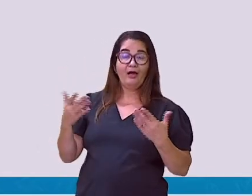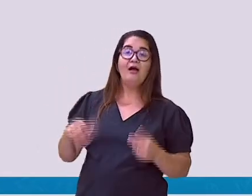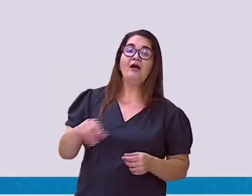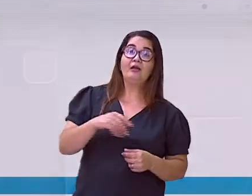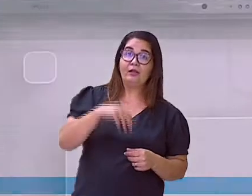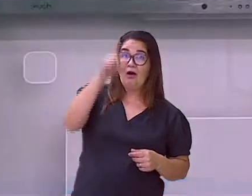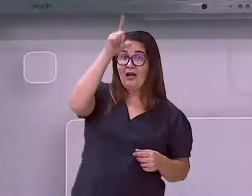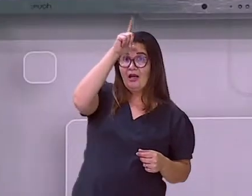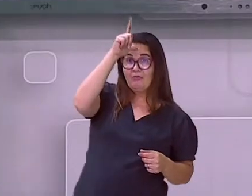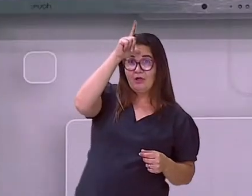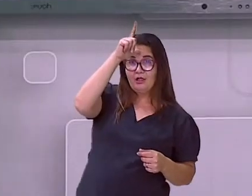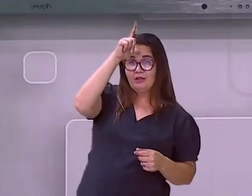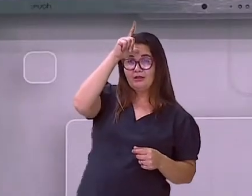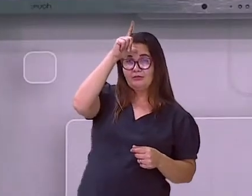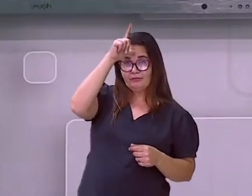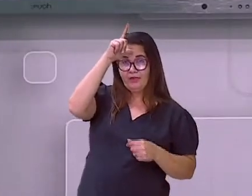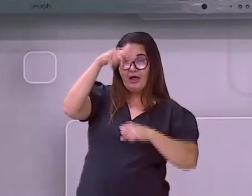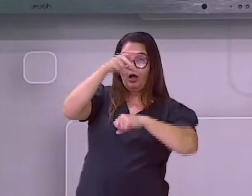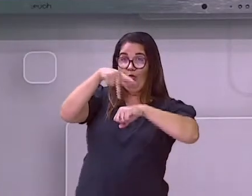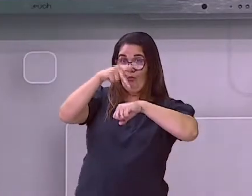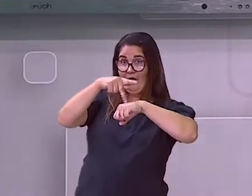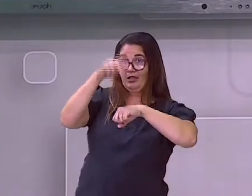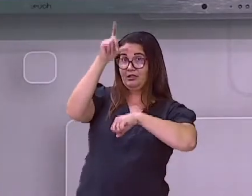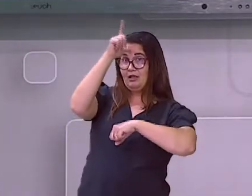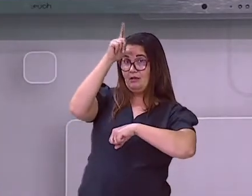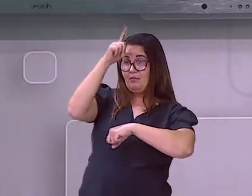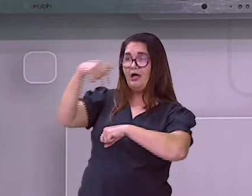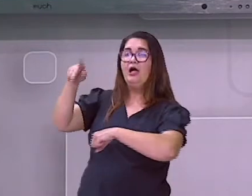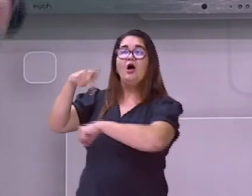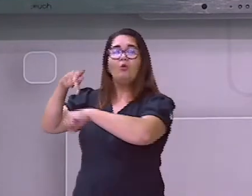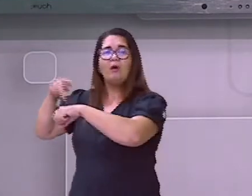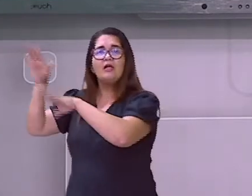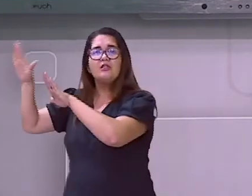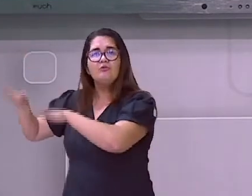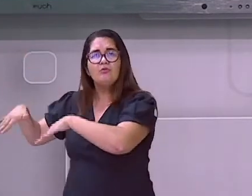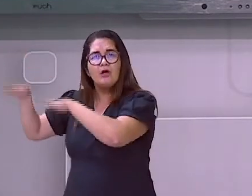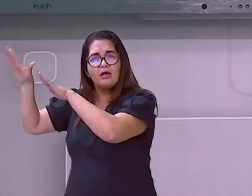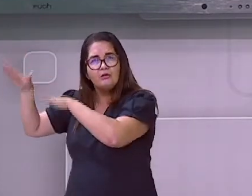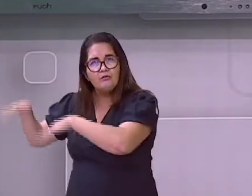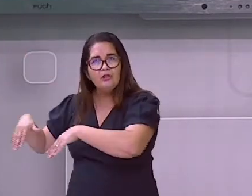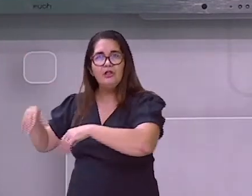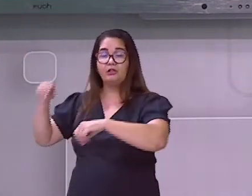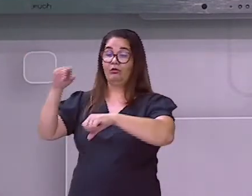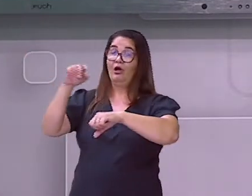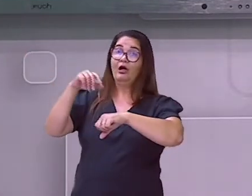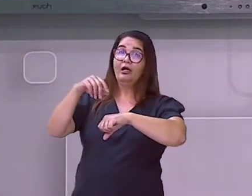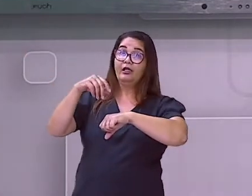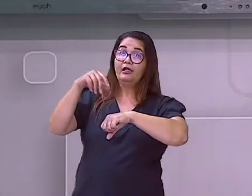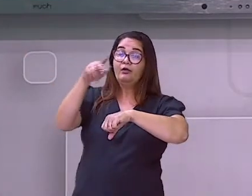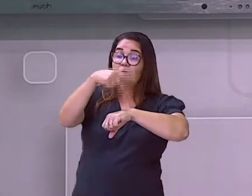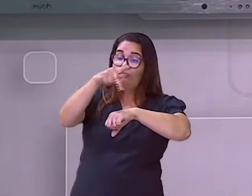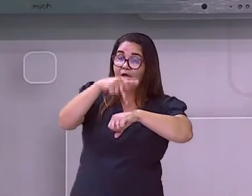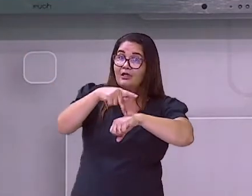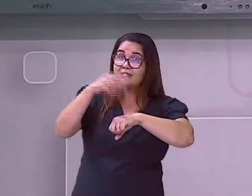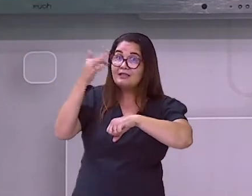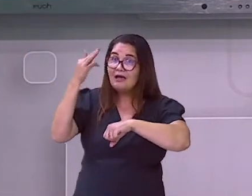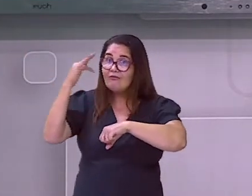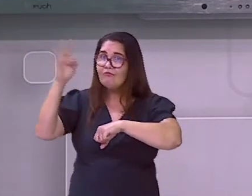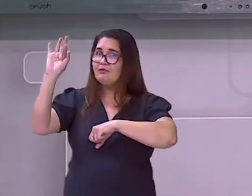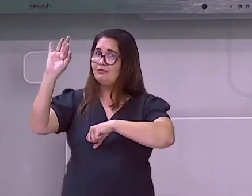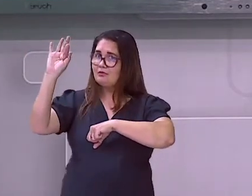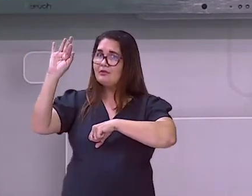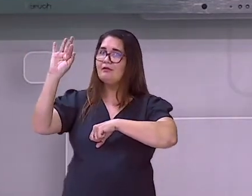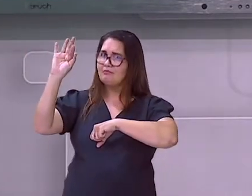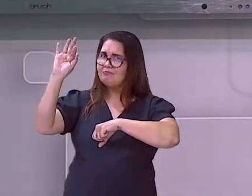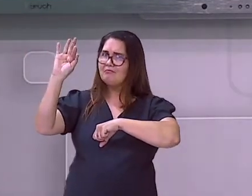Unido e França. E nos jornais nós vemos realmente